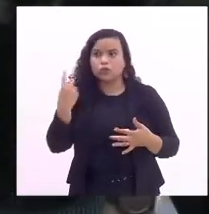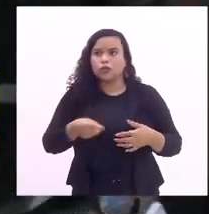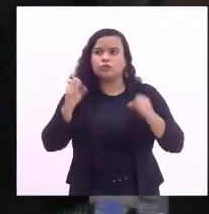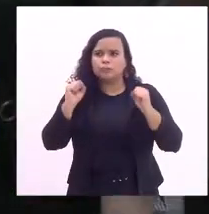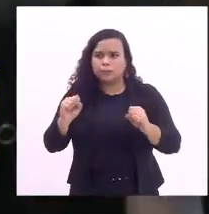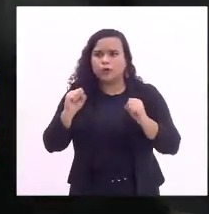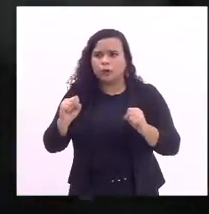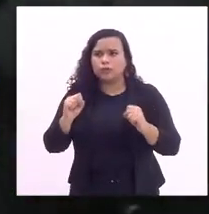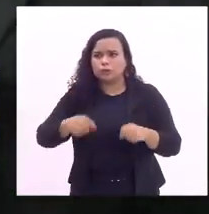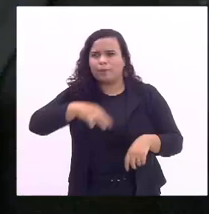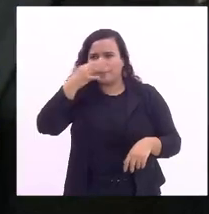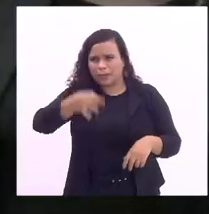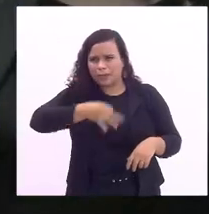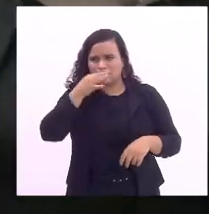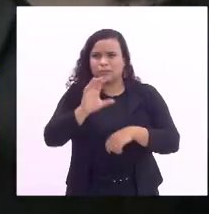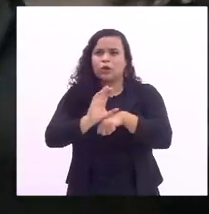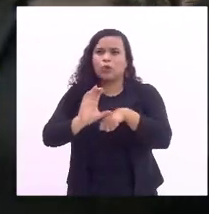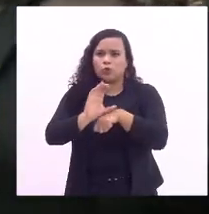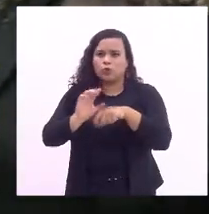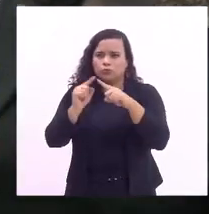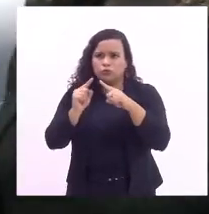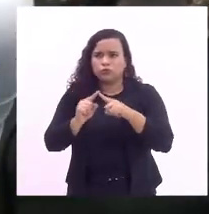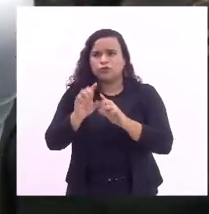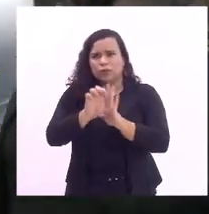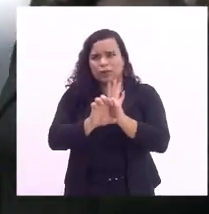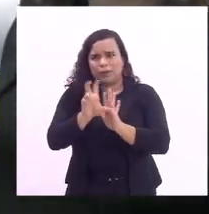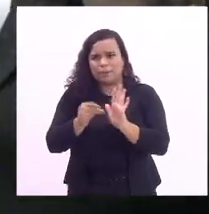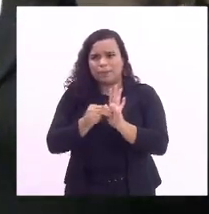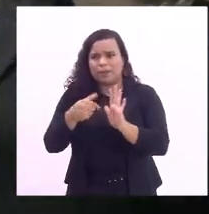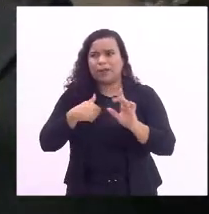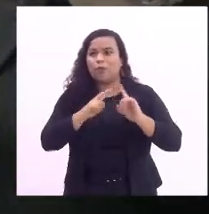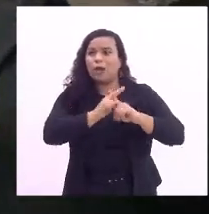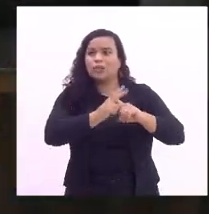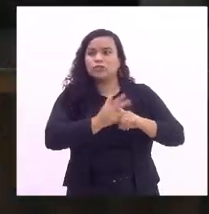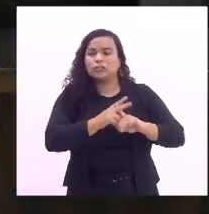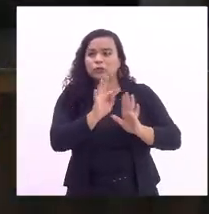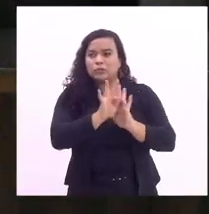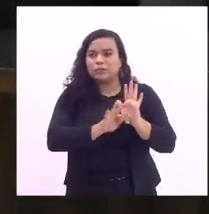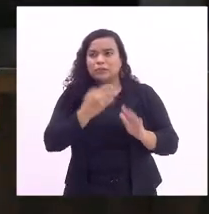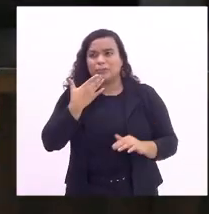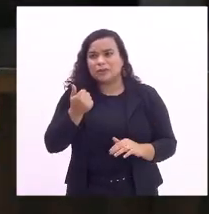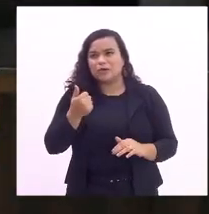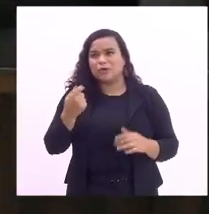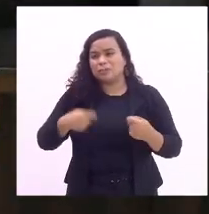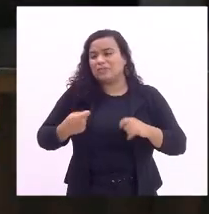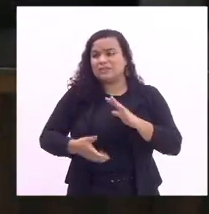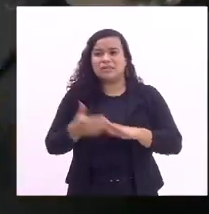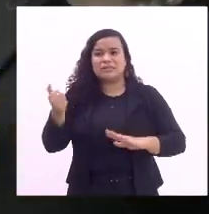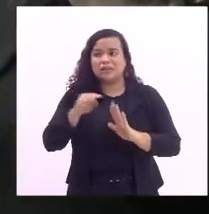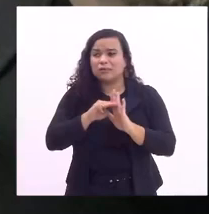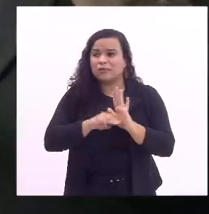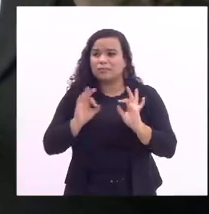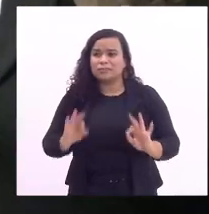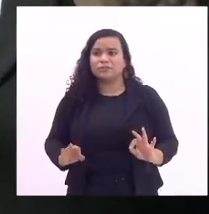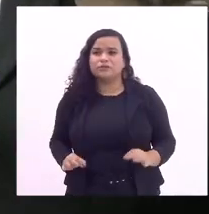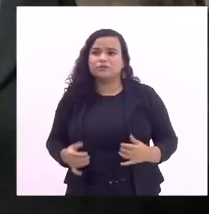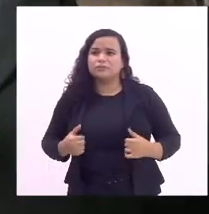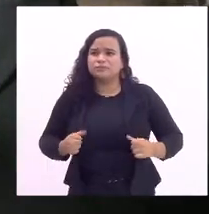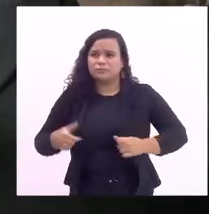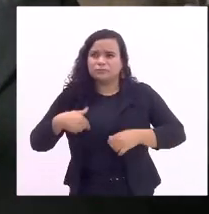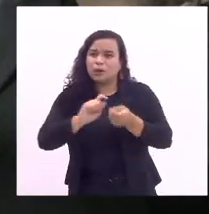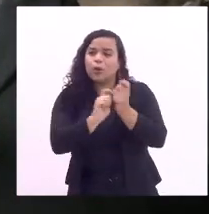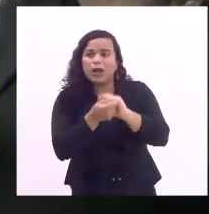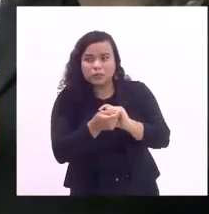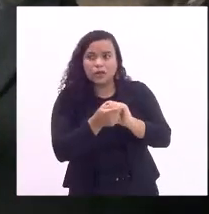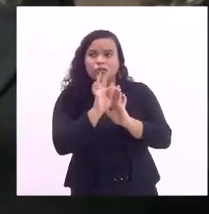Agora? Dá o parecer pela constitucionalidade com emendas e eu ajeito o texto. É porque vai ter que sair mesmo da pauta? Porque aí eu faço o ajuste do texto